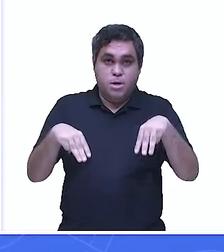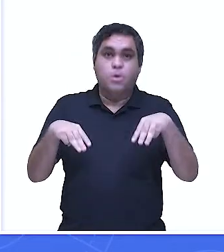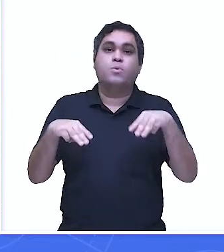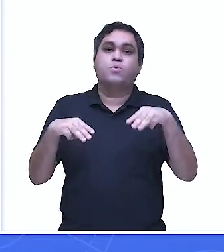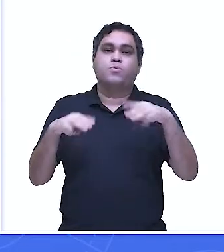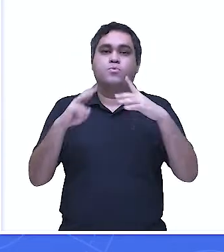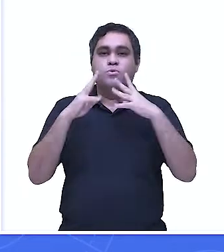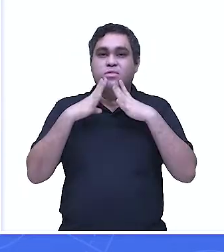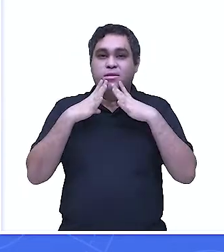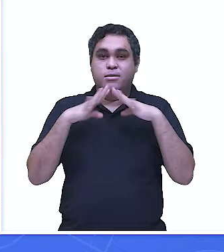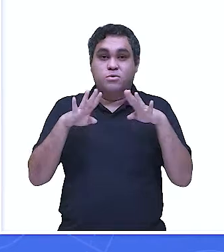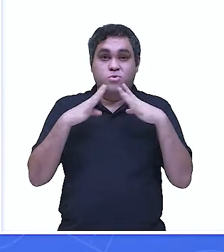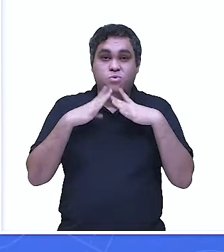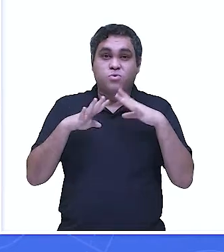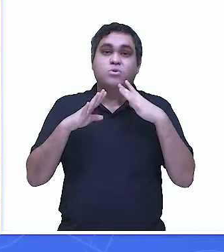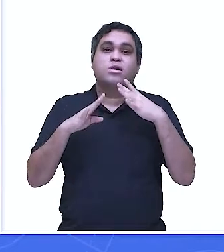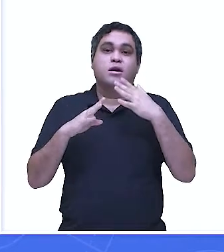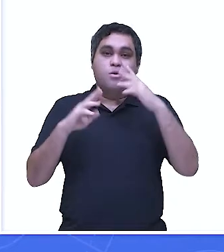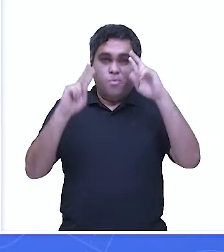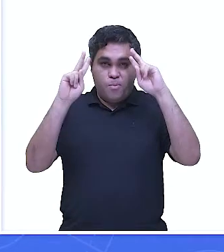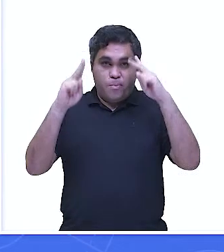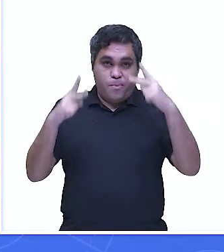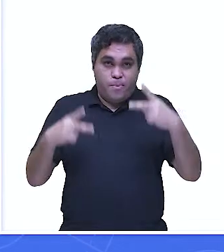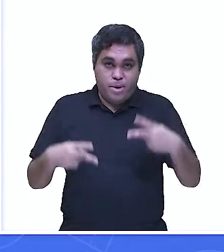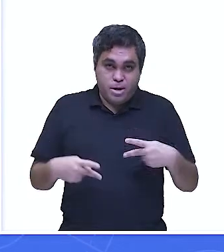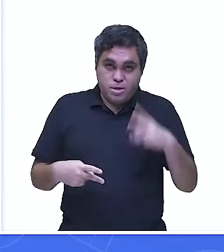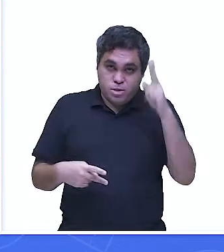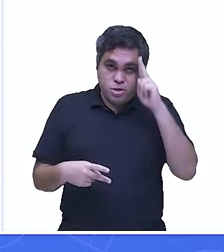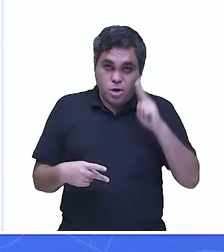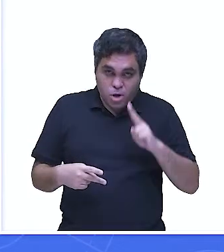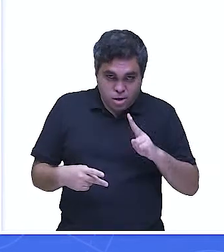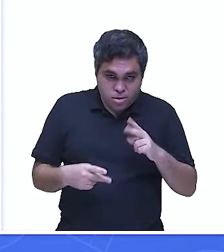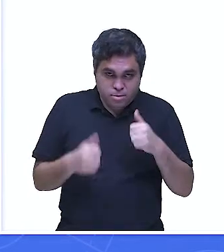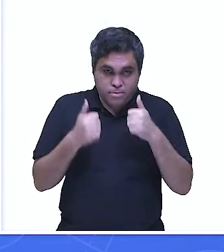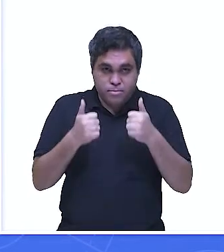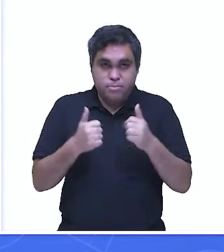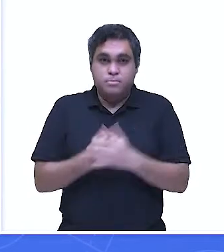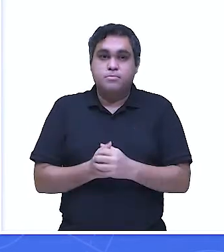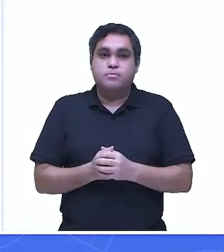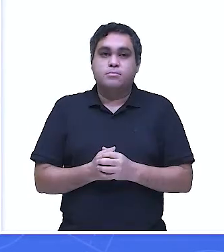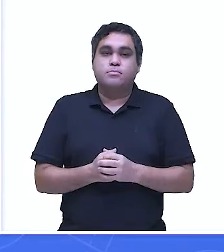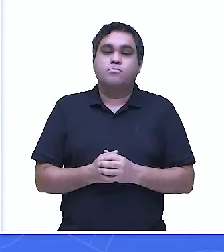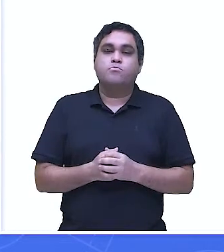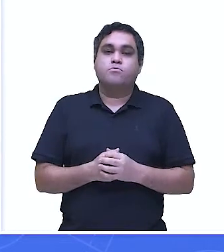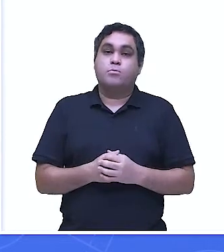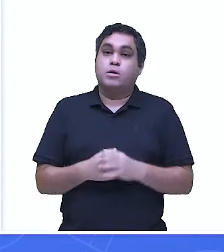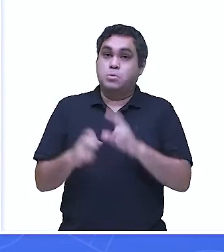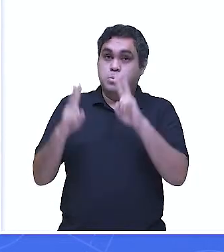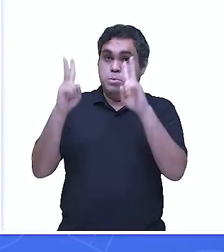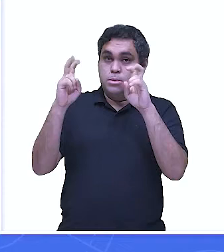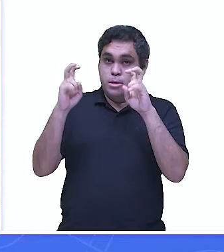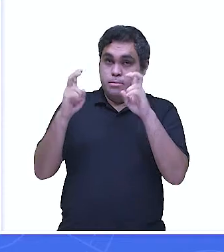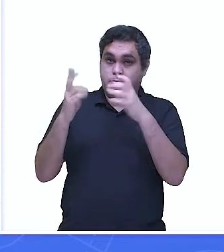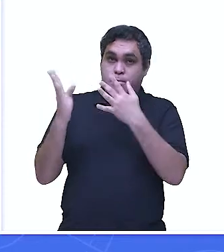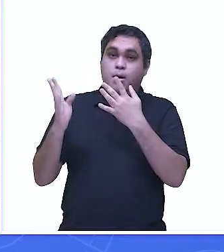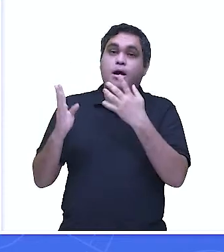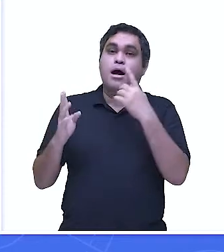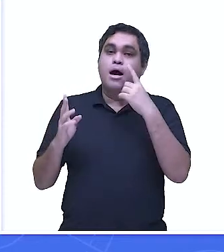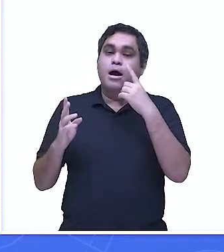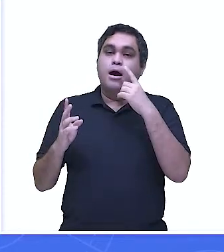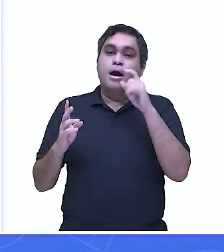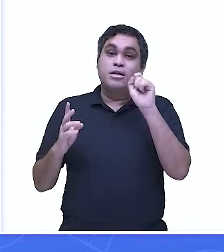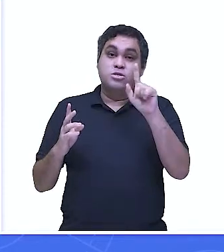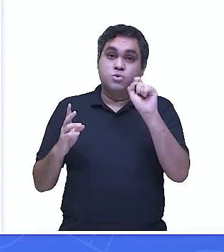of Natural History. Eu tenho aqui o título, certo?